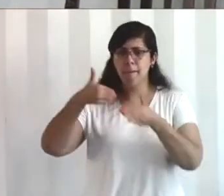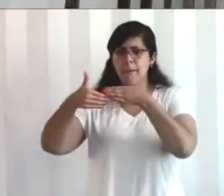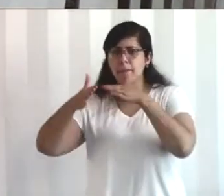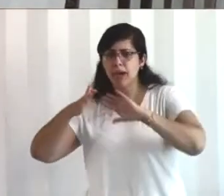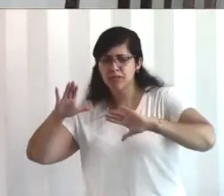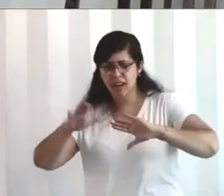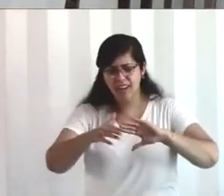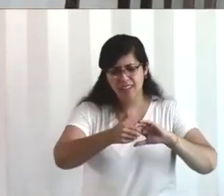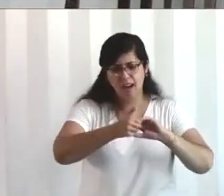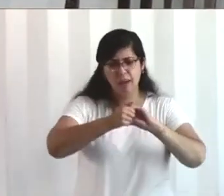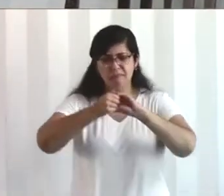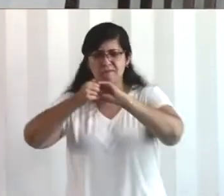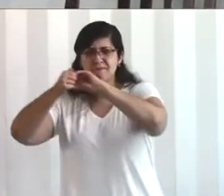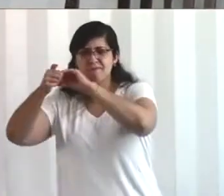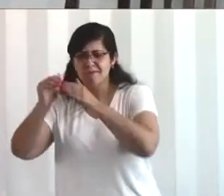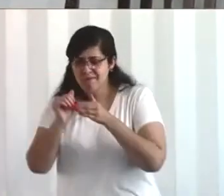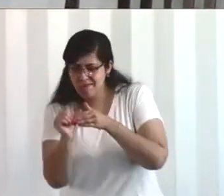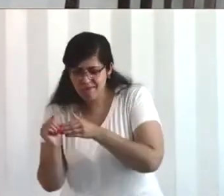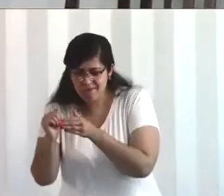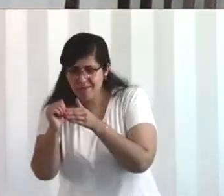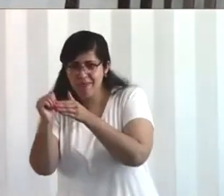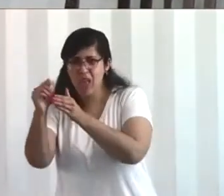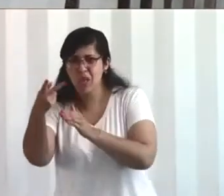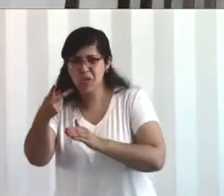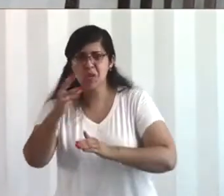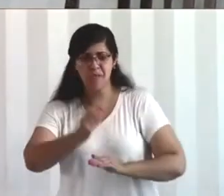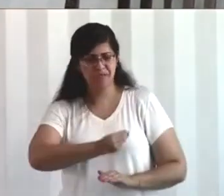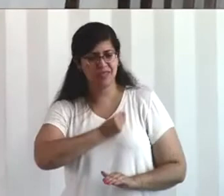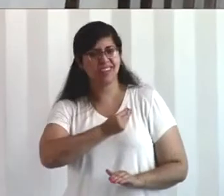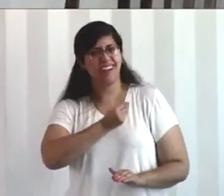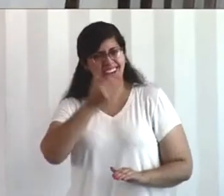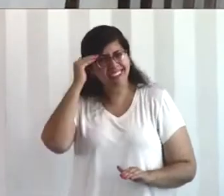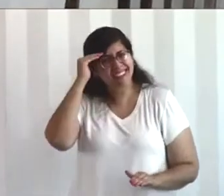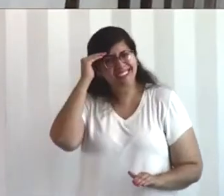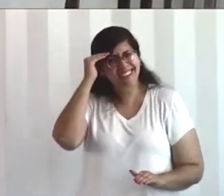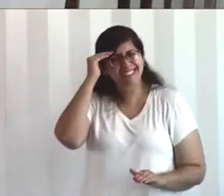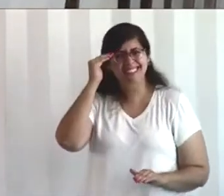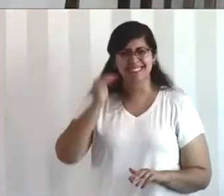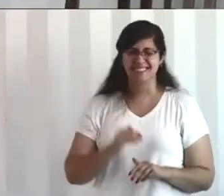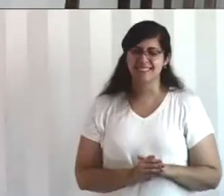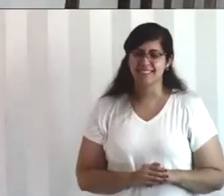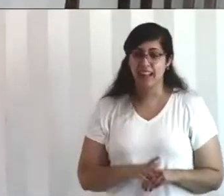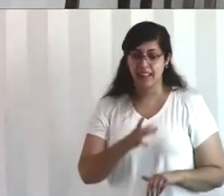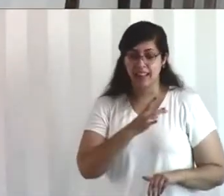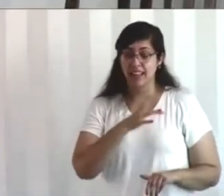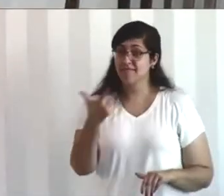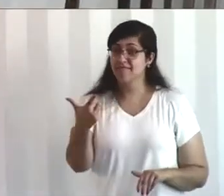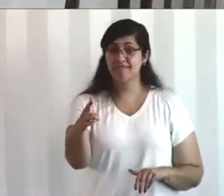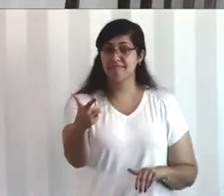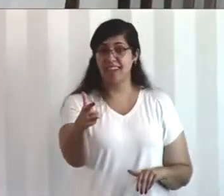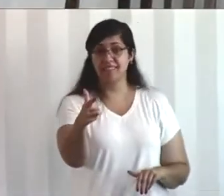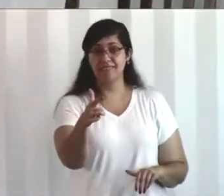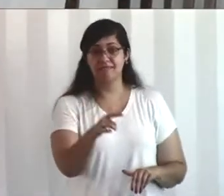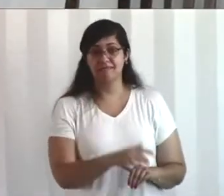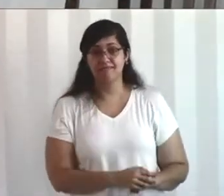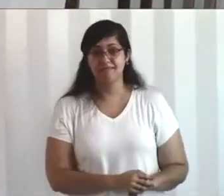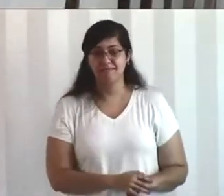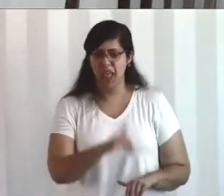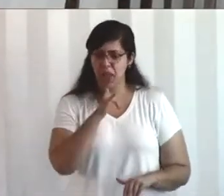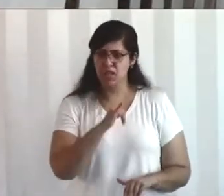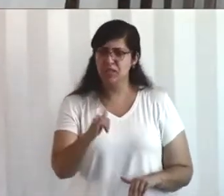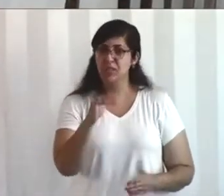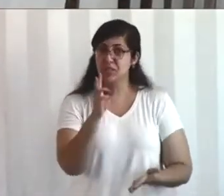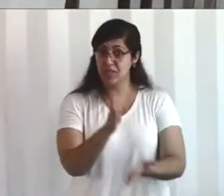te conduzo. Não temas é uma palavra recorrente de Deus à igreja. Não tema,